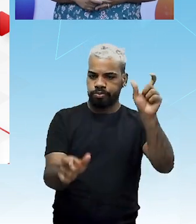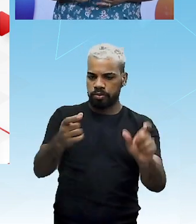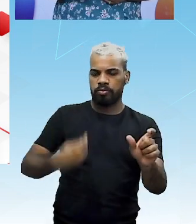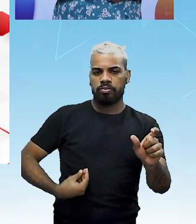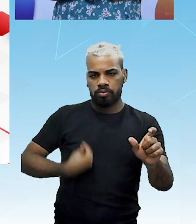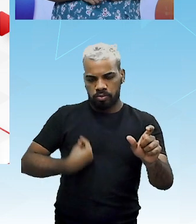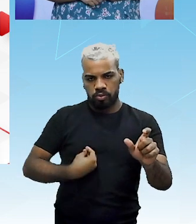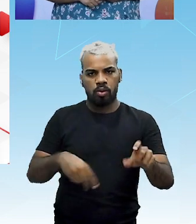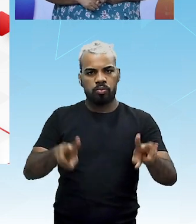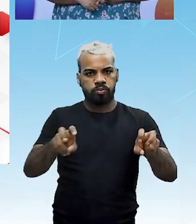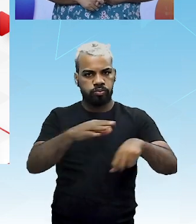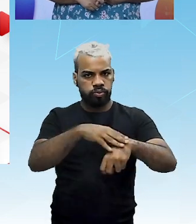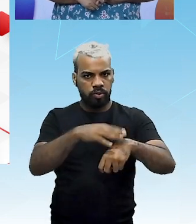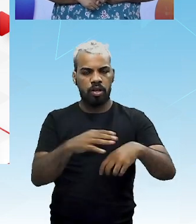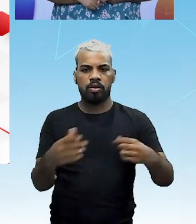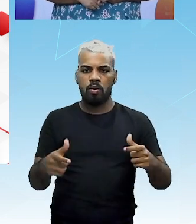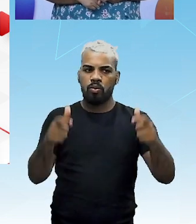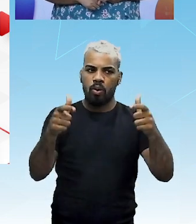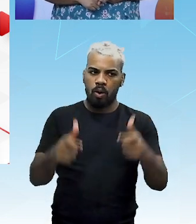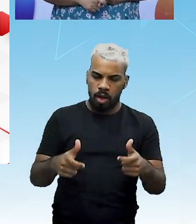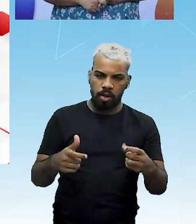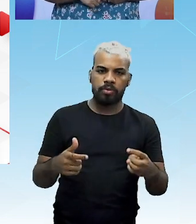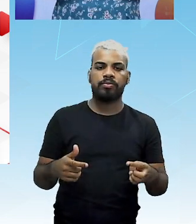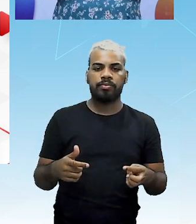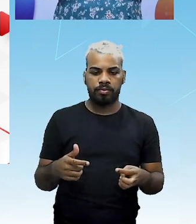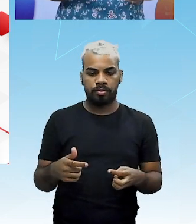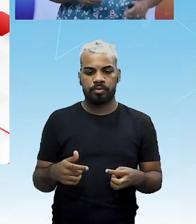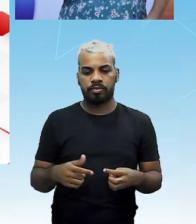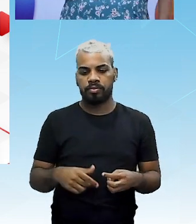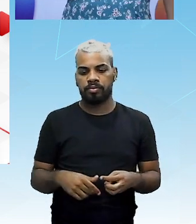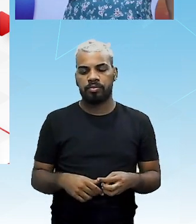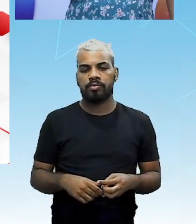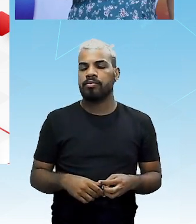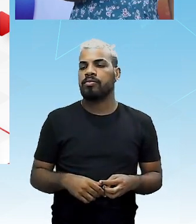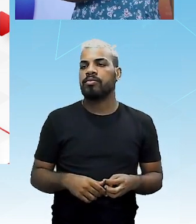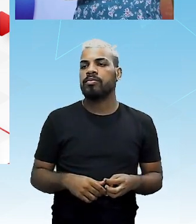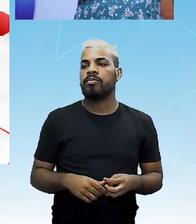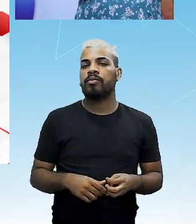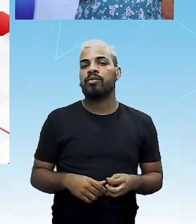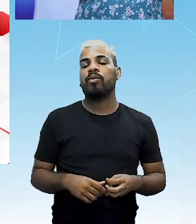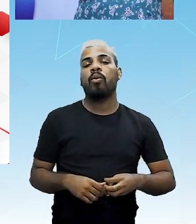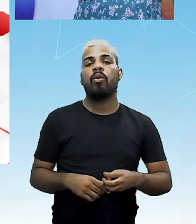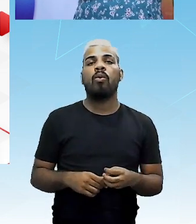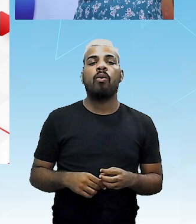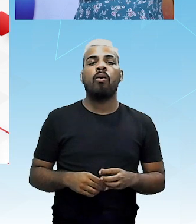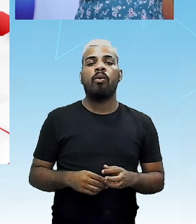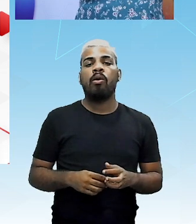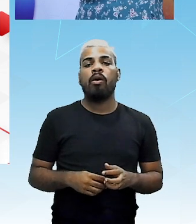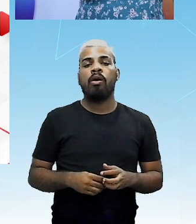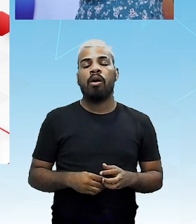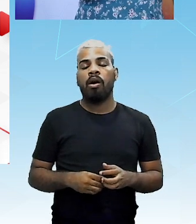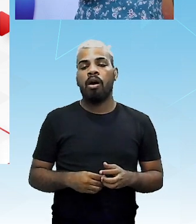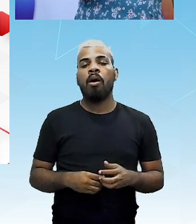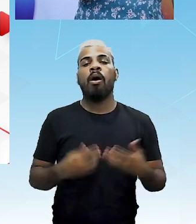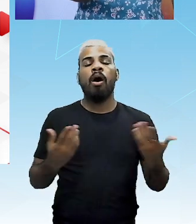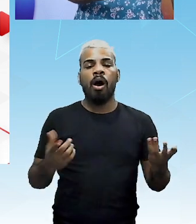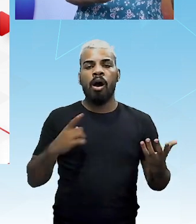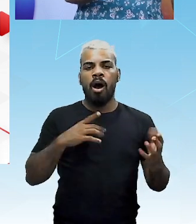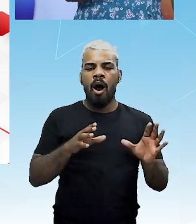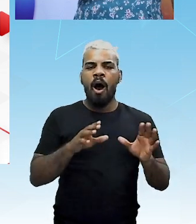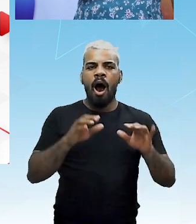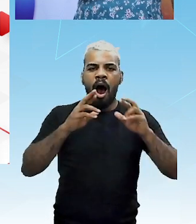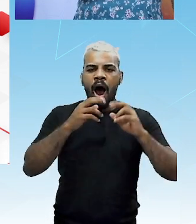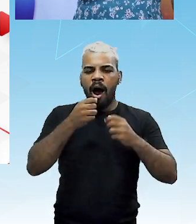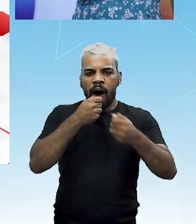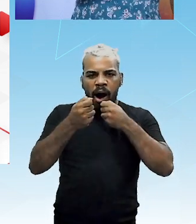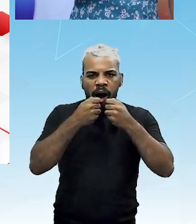situação, num determinado local. A exemplo, quando a reportagem vai numa comunidade